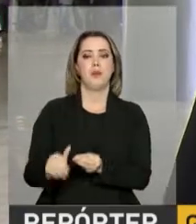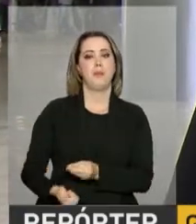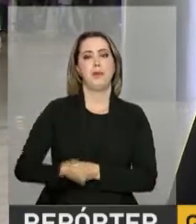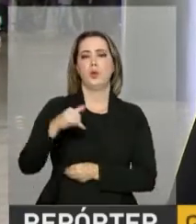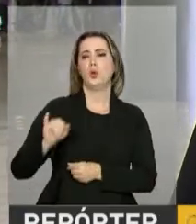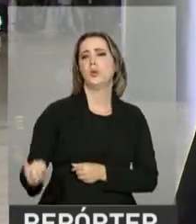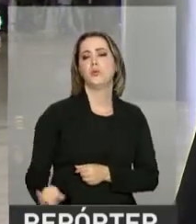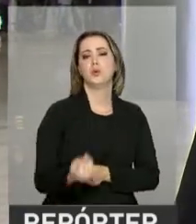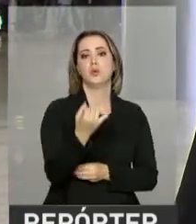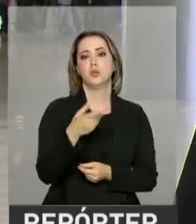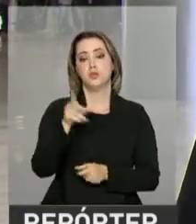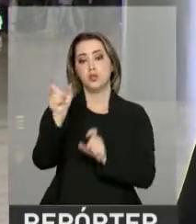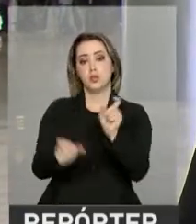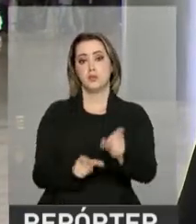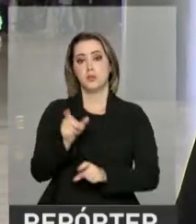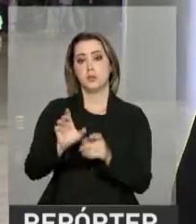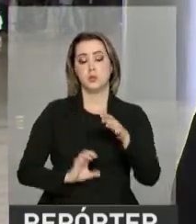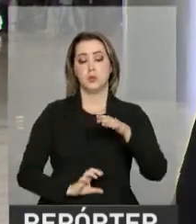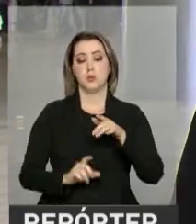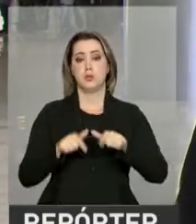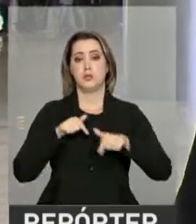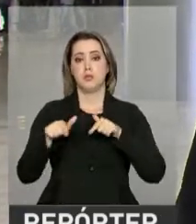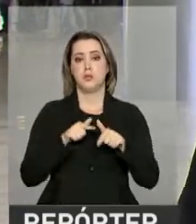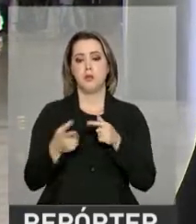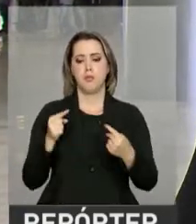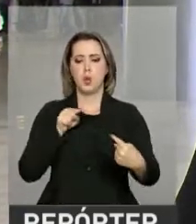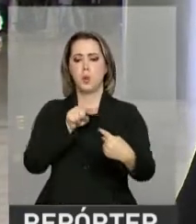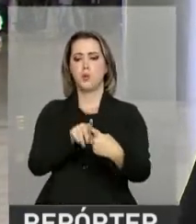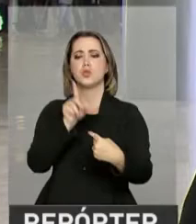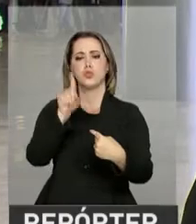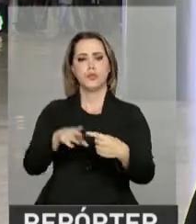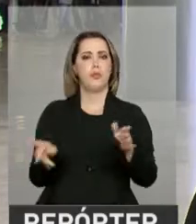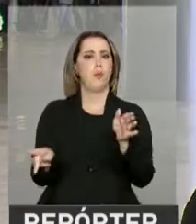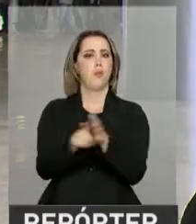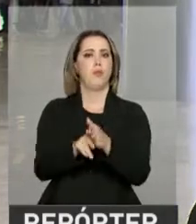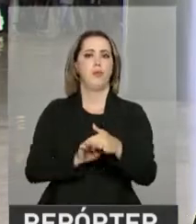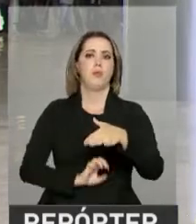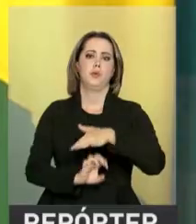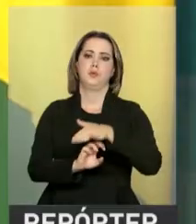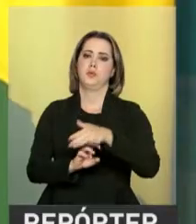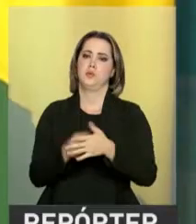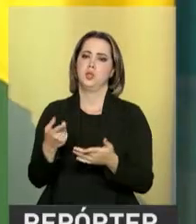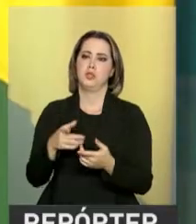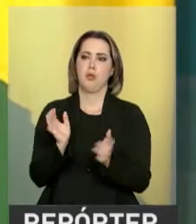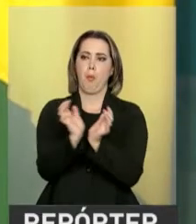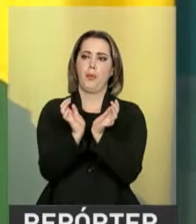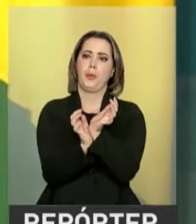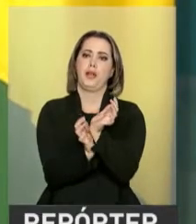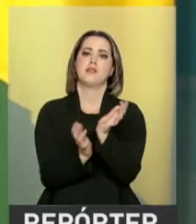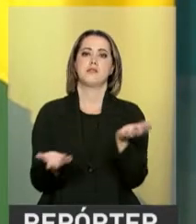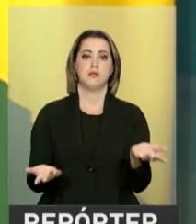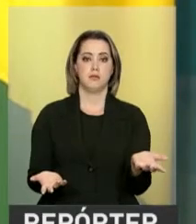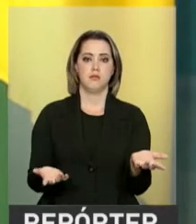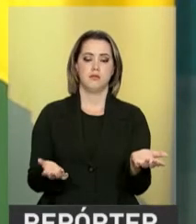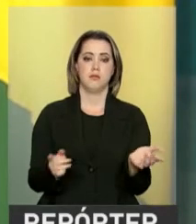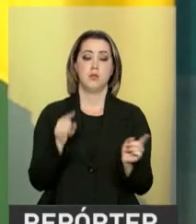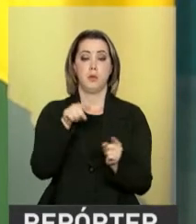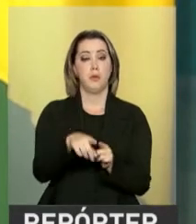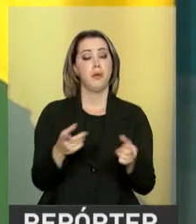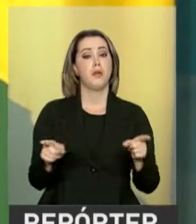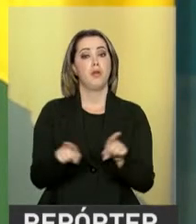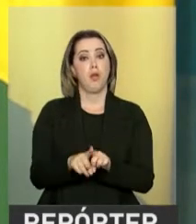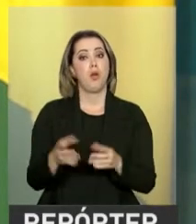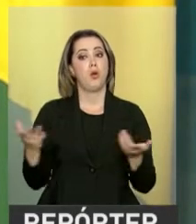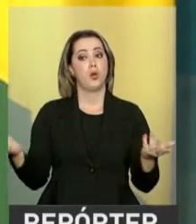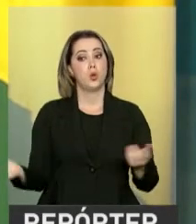oportunidade que aquele que trabalha no seu negócio fique focado no seu negócio, não na burocracia. Para o presidente Michel Temer, a medida faz parte